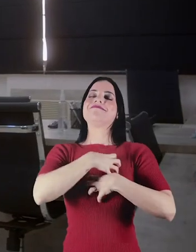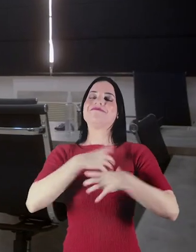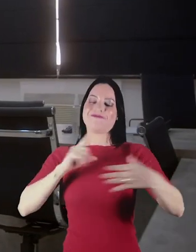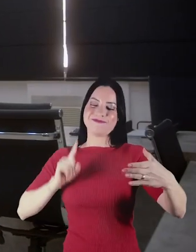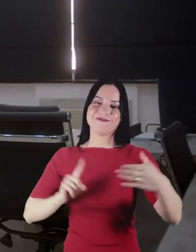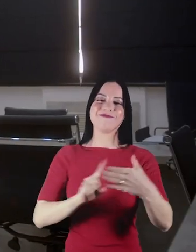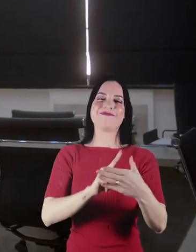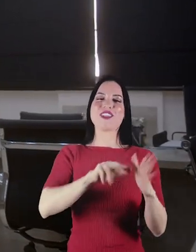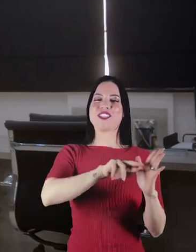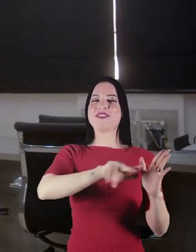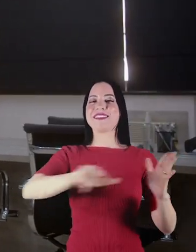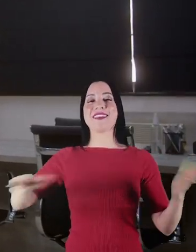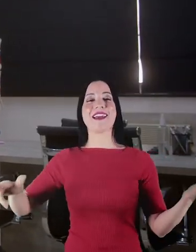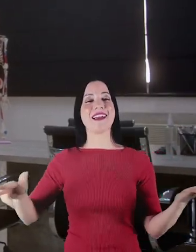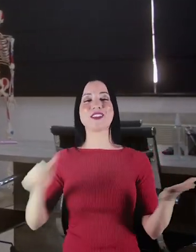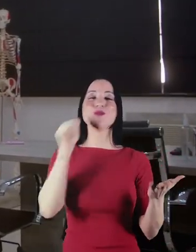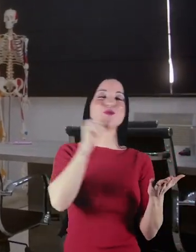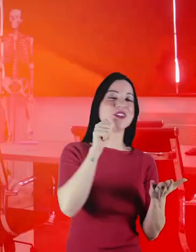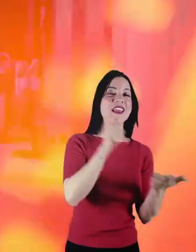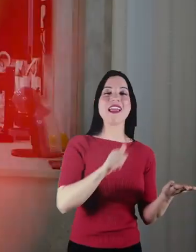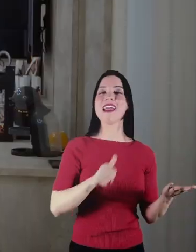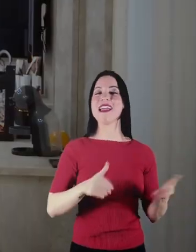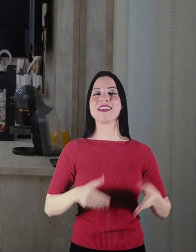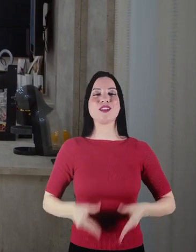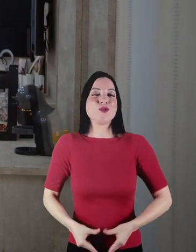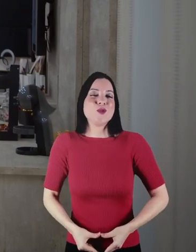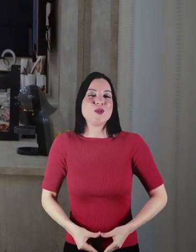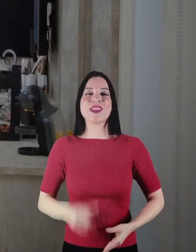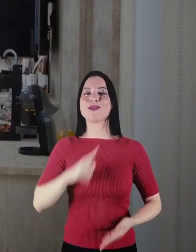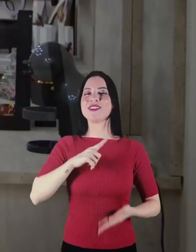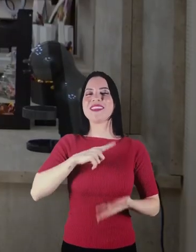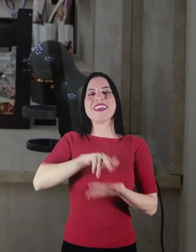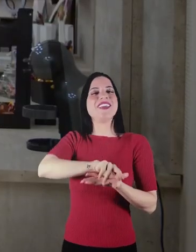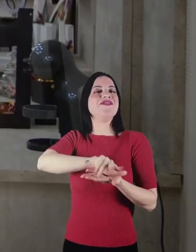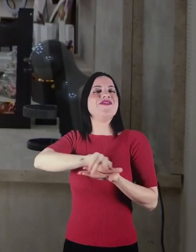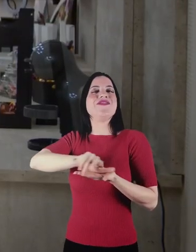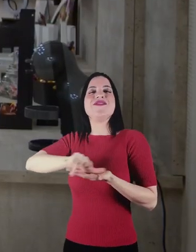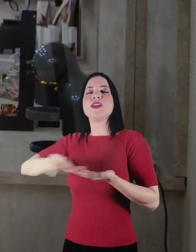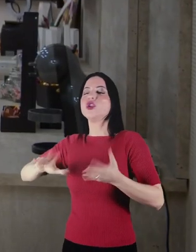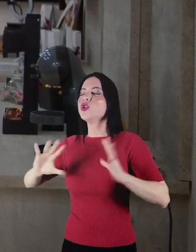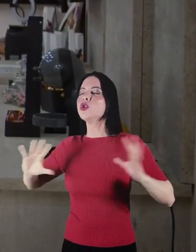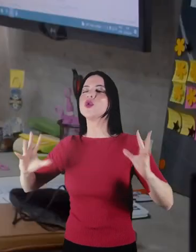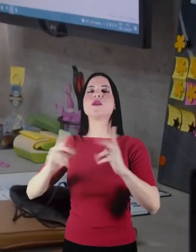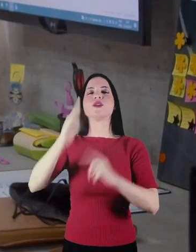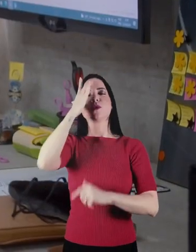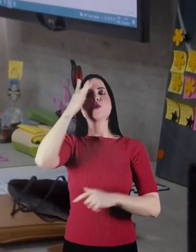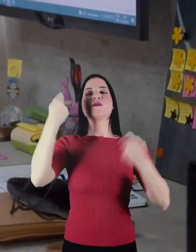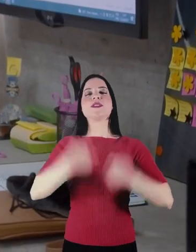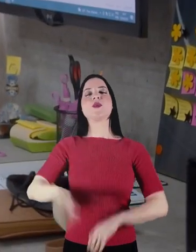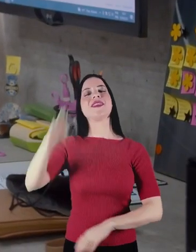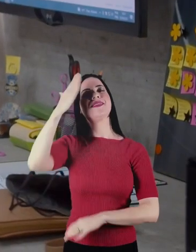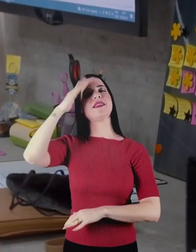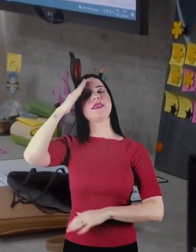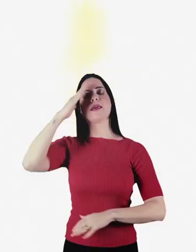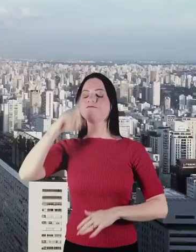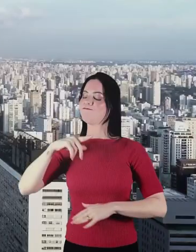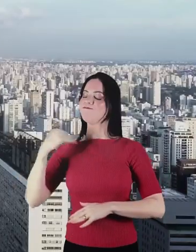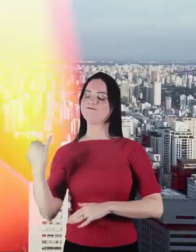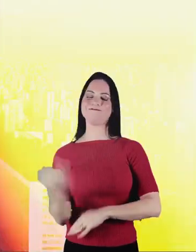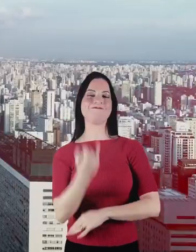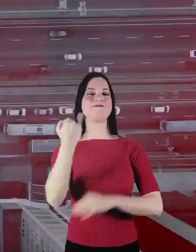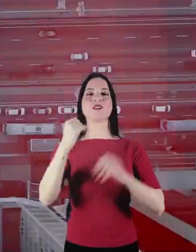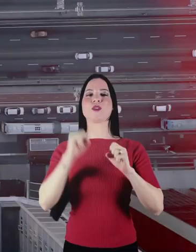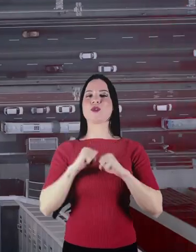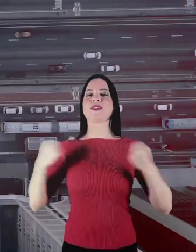dessa diversidade. Mulheres, pessoas com útero, enfim, todas essas pessoas precisam entender que elas